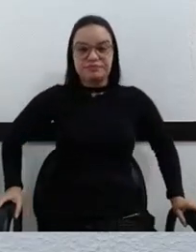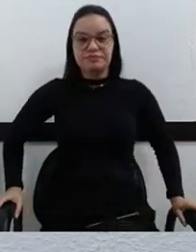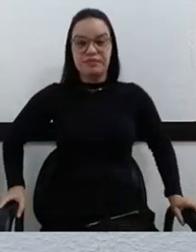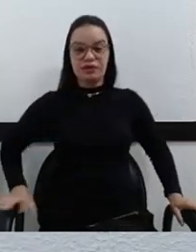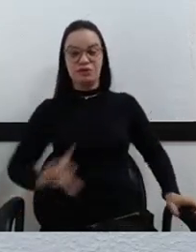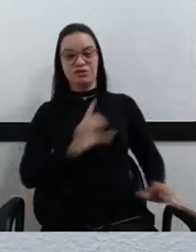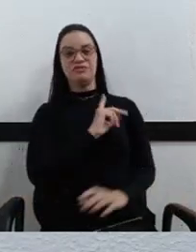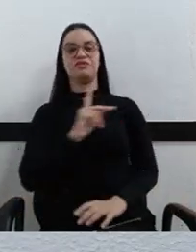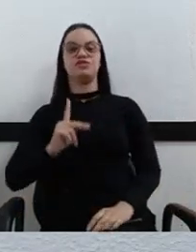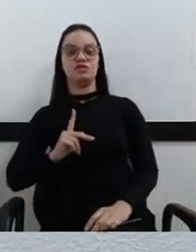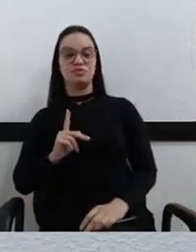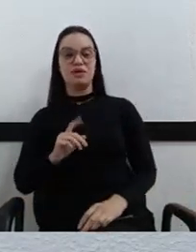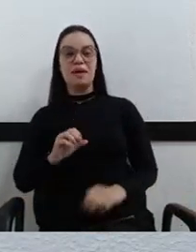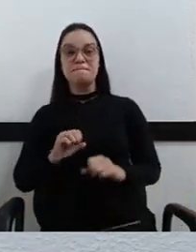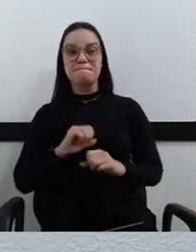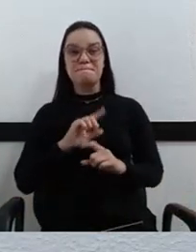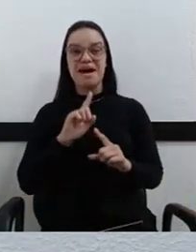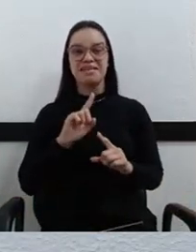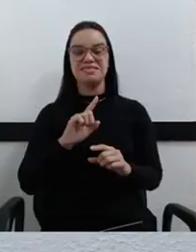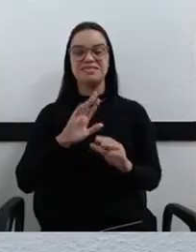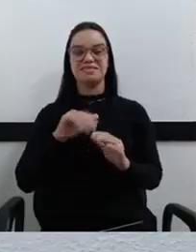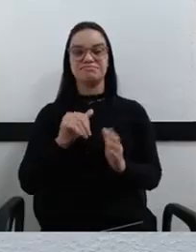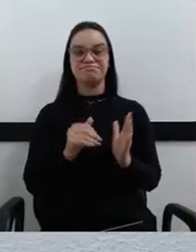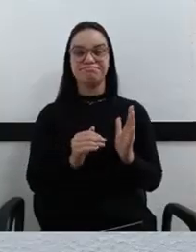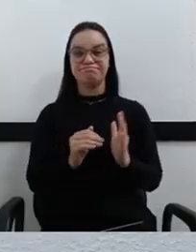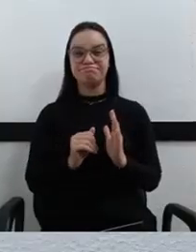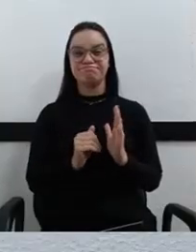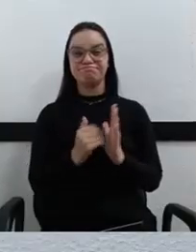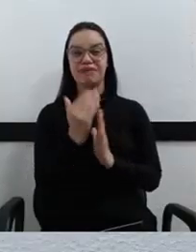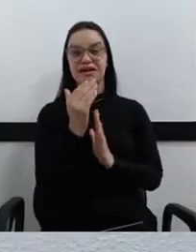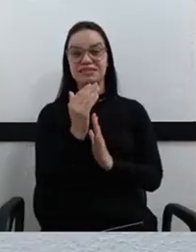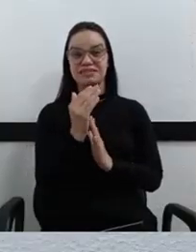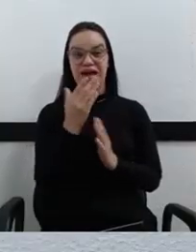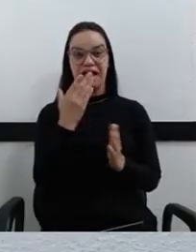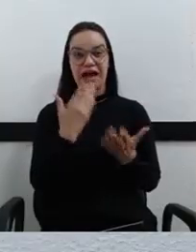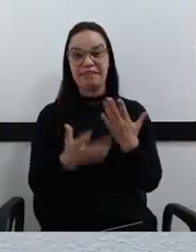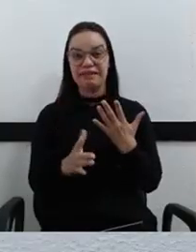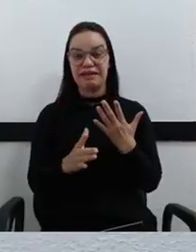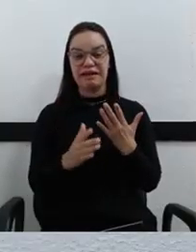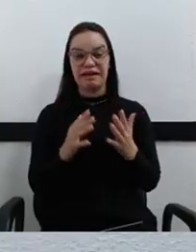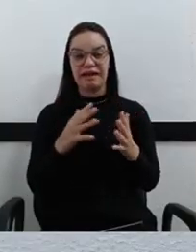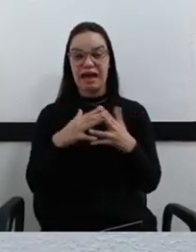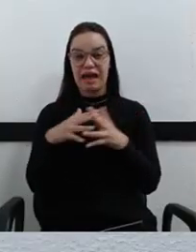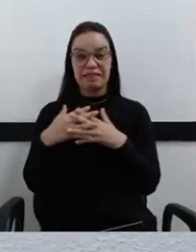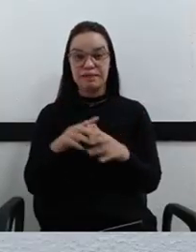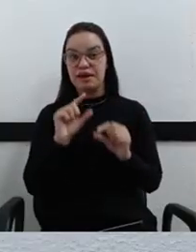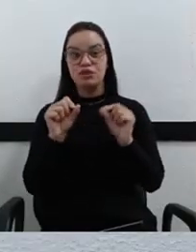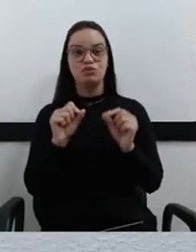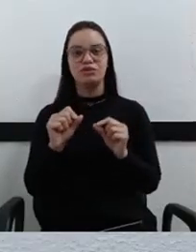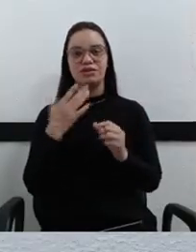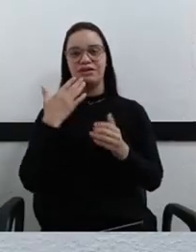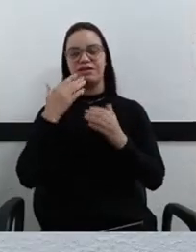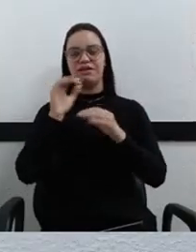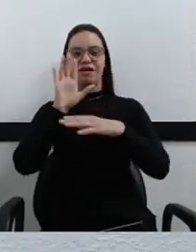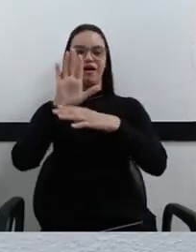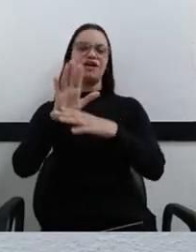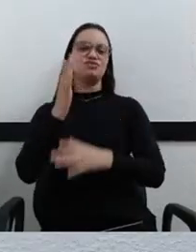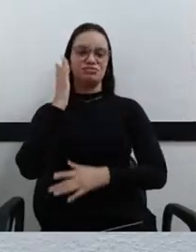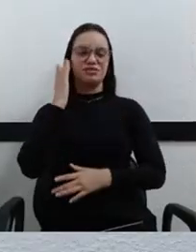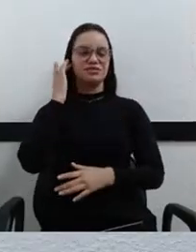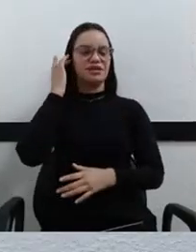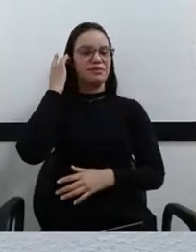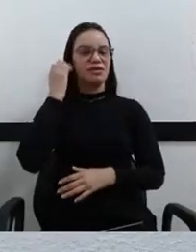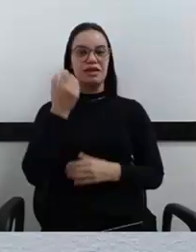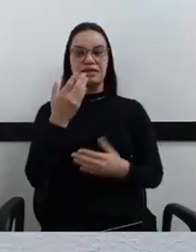que ajuda, tendo em vista a possibilidade de perda remuneratória. não só perda